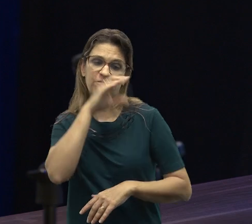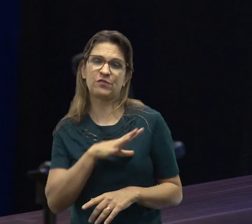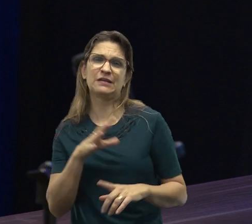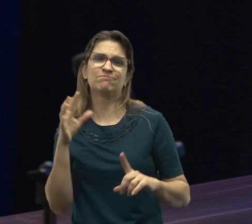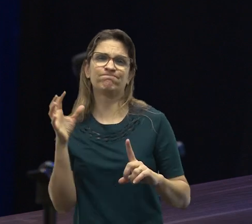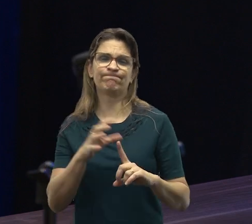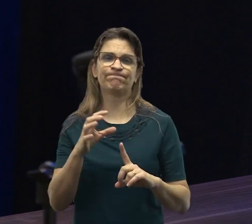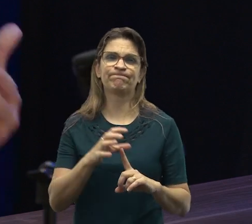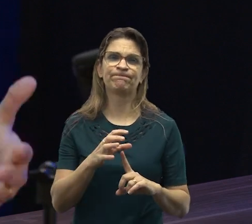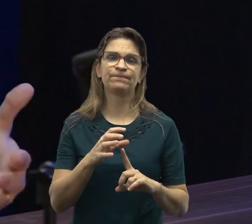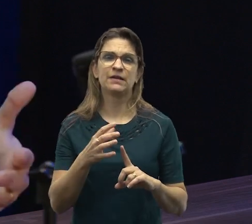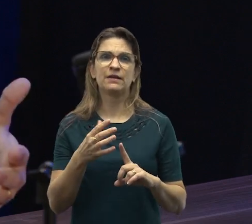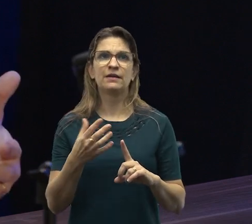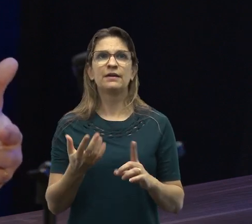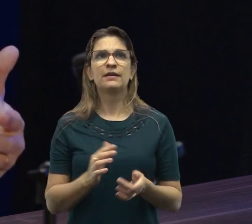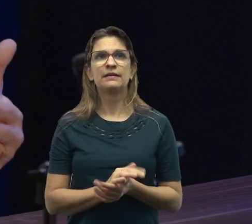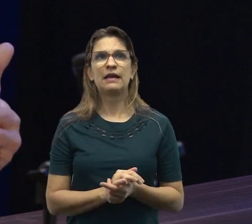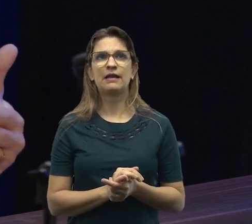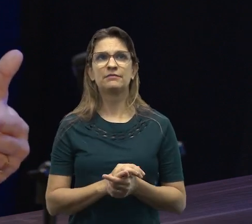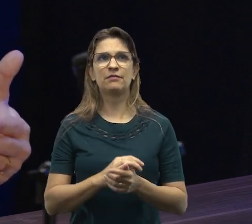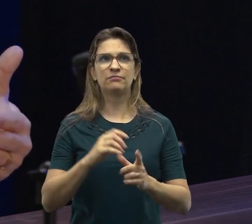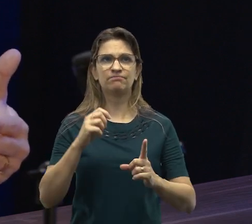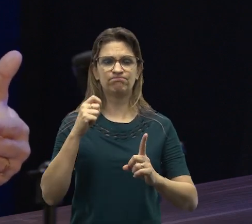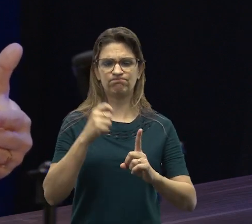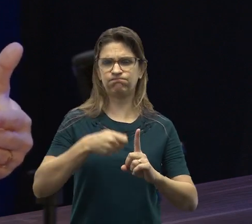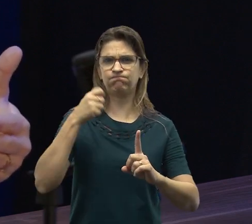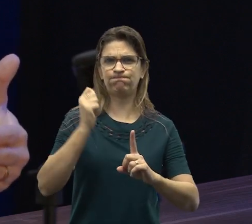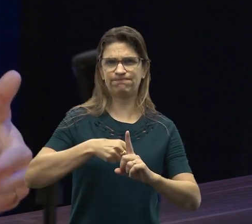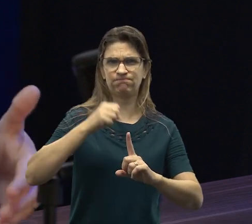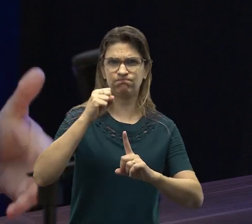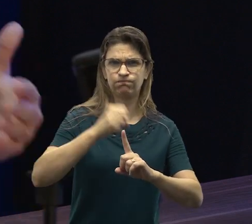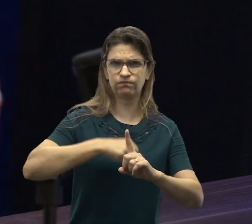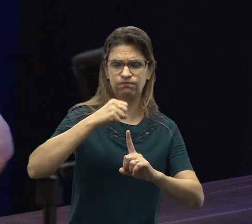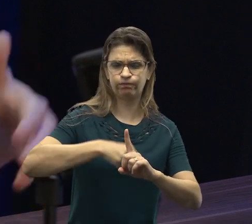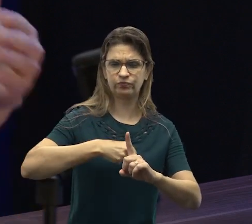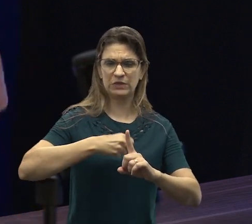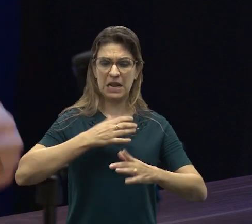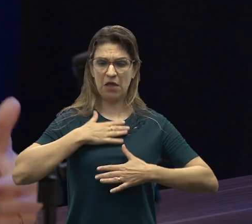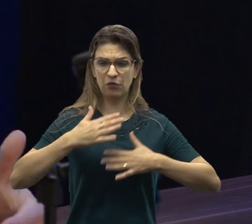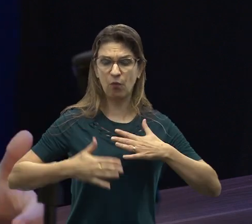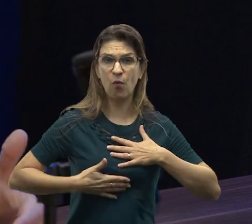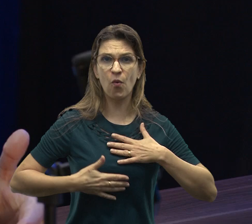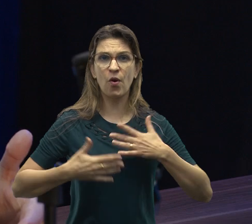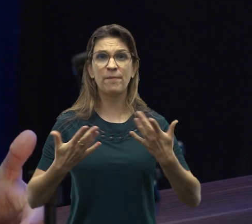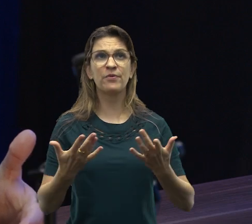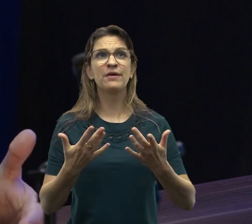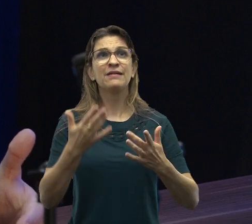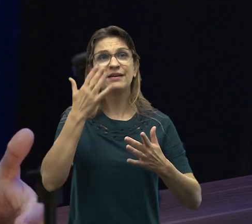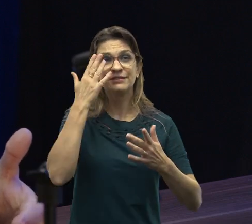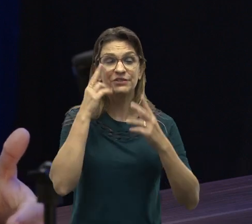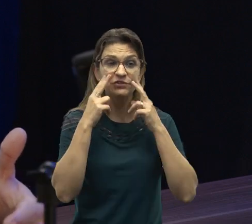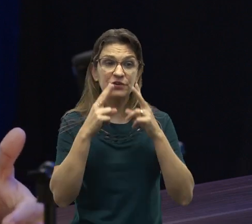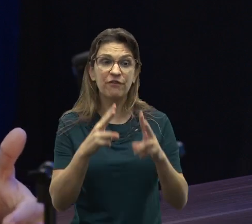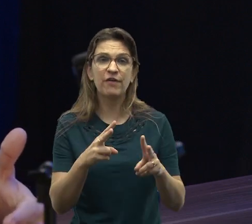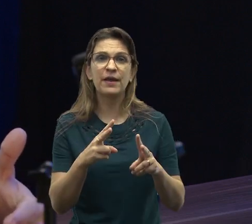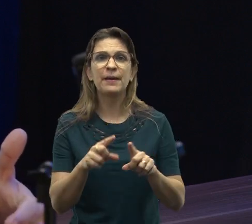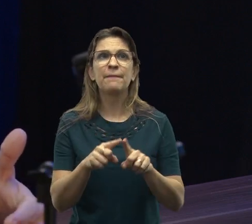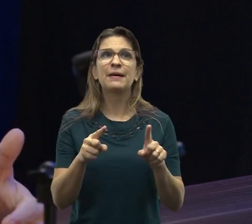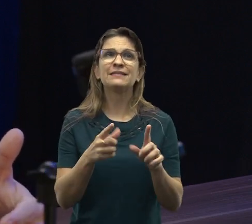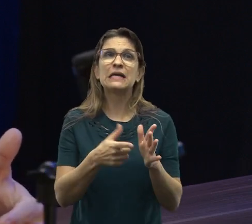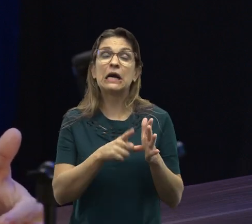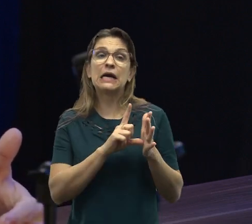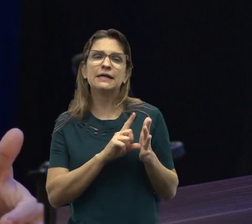só a agressão física, né? A gente não vê tudo que acontece antes dentro desse ciclo de violência, que é a